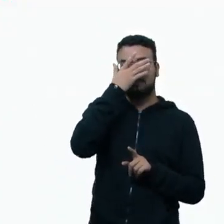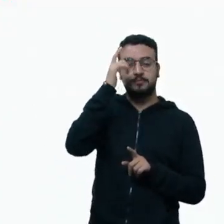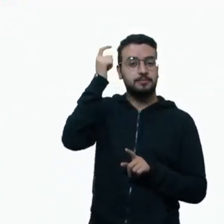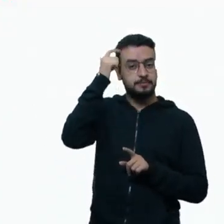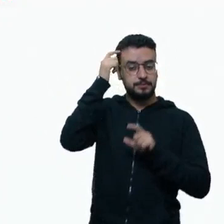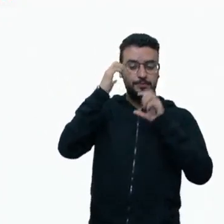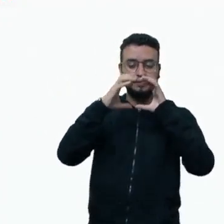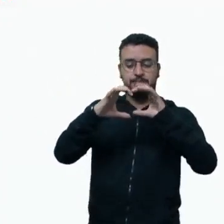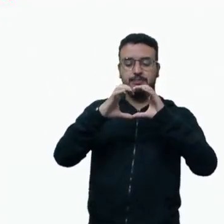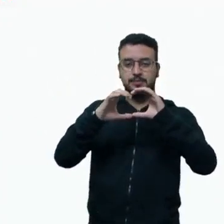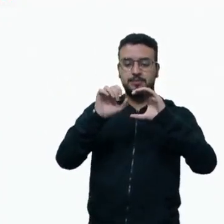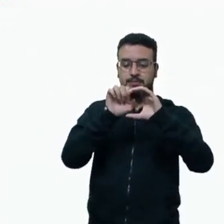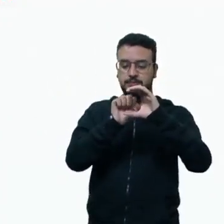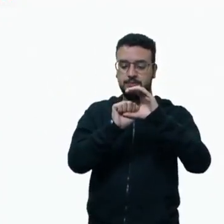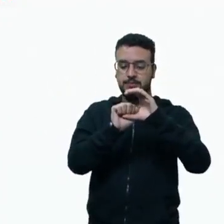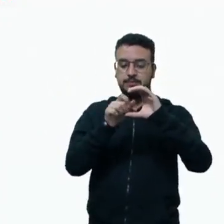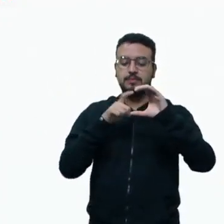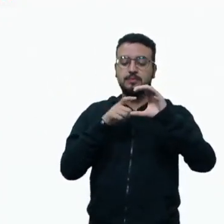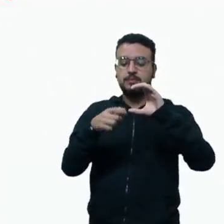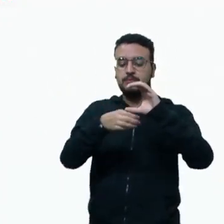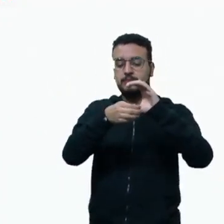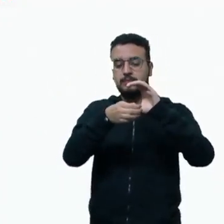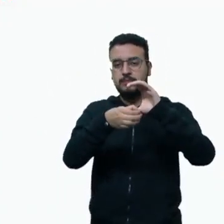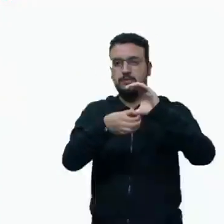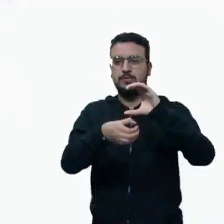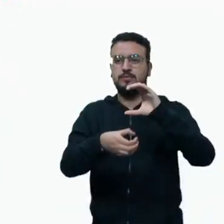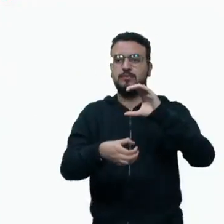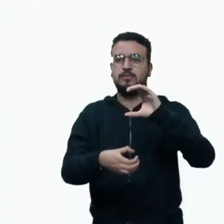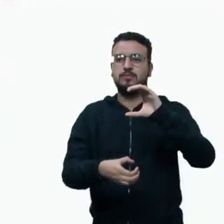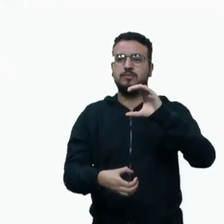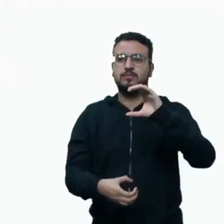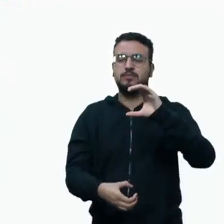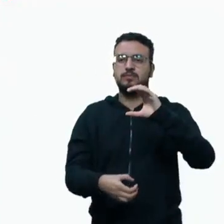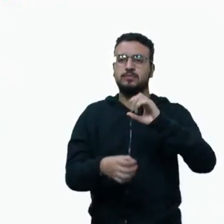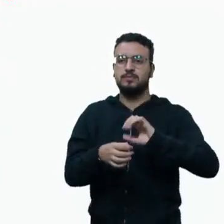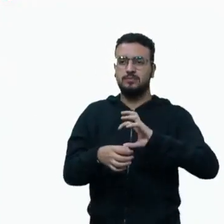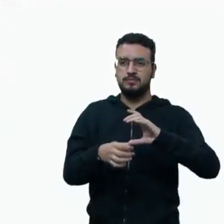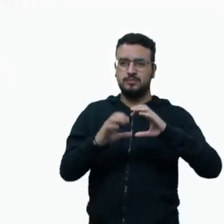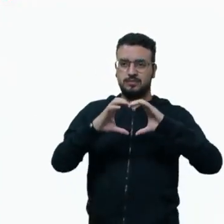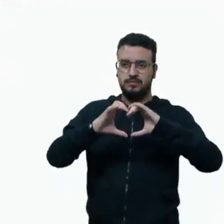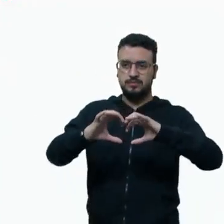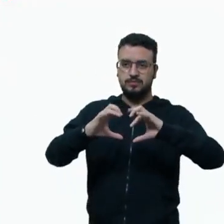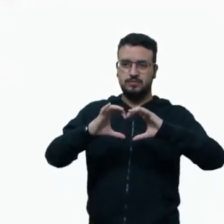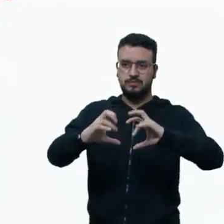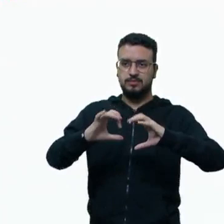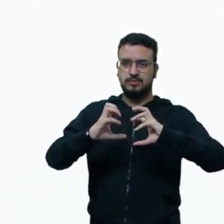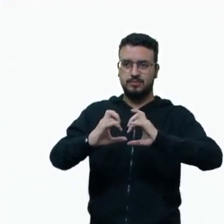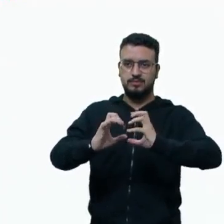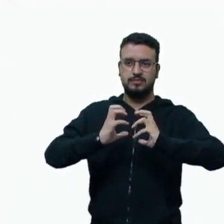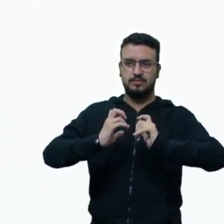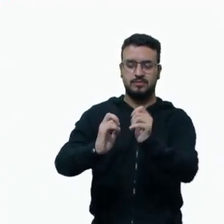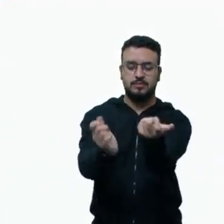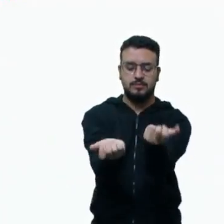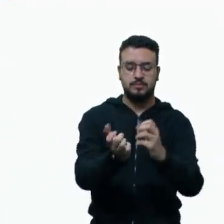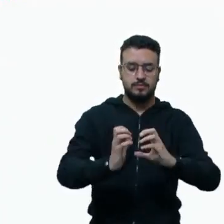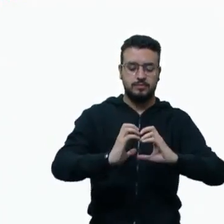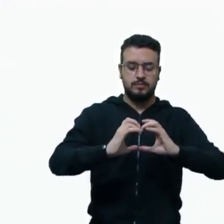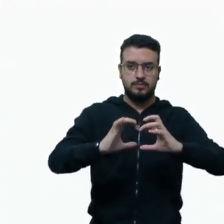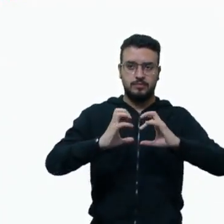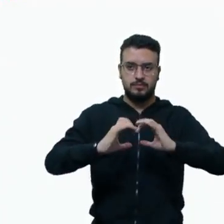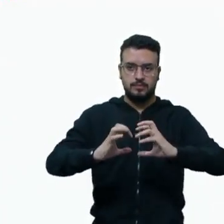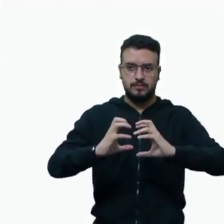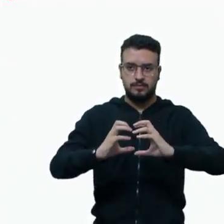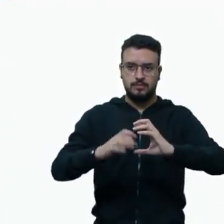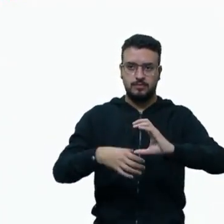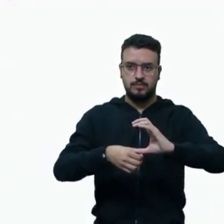cerebelo, nós temos o tronco encefálico. Tronco encefálico que também faz parte do encéfalo, o qual apresenta